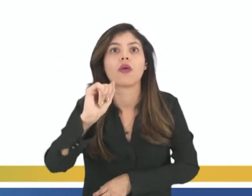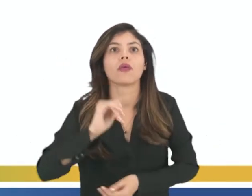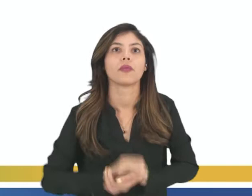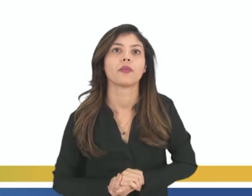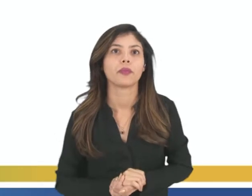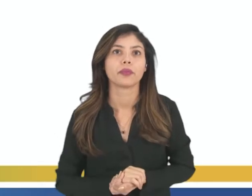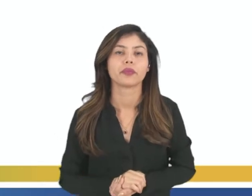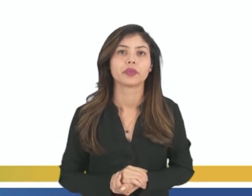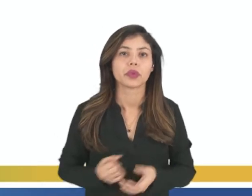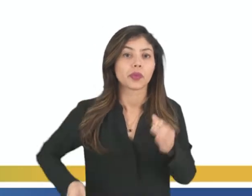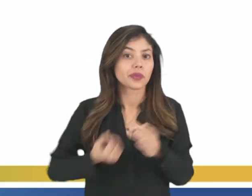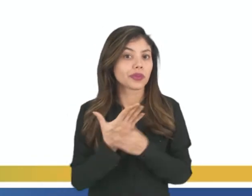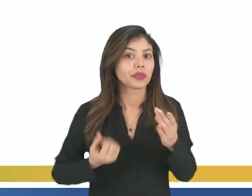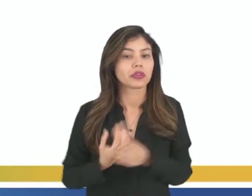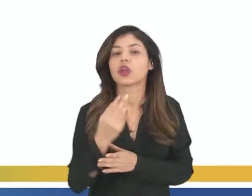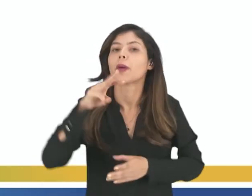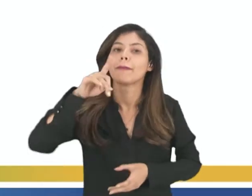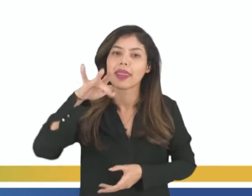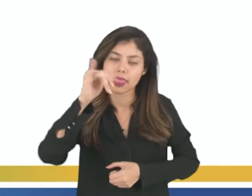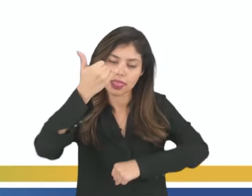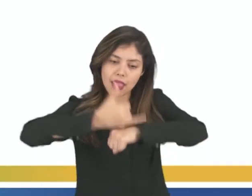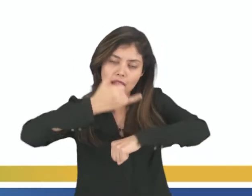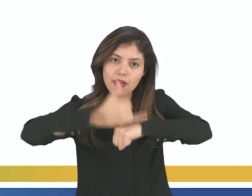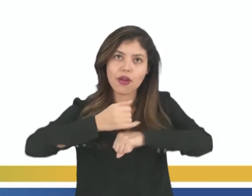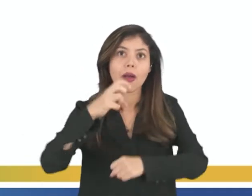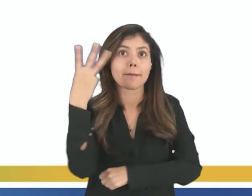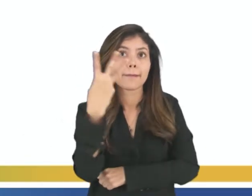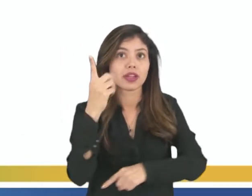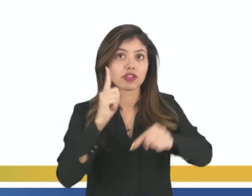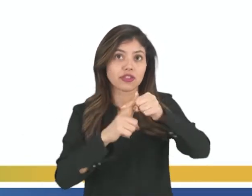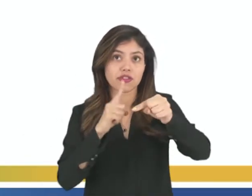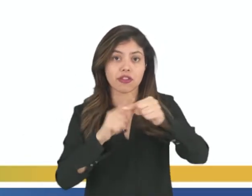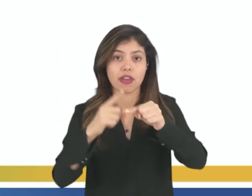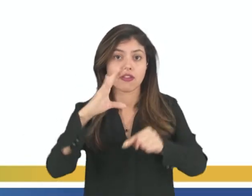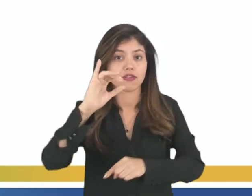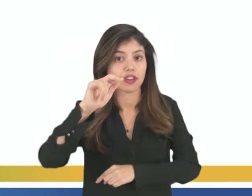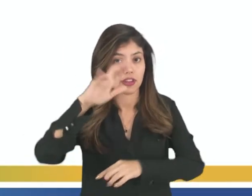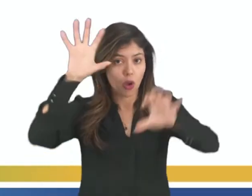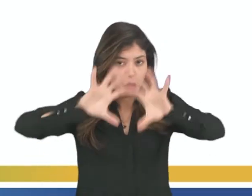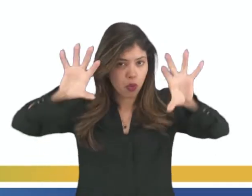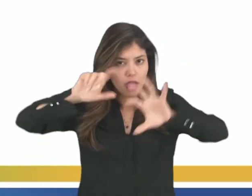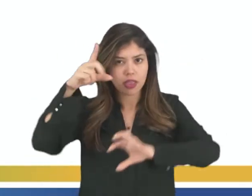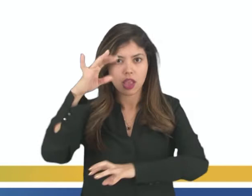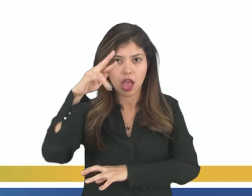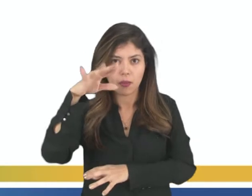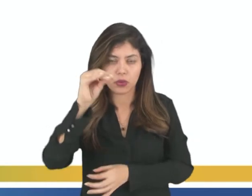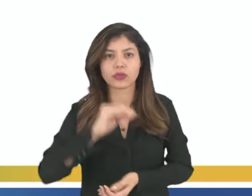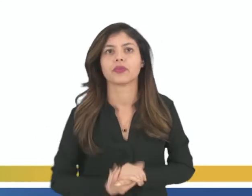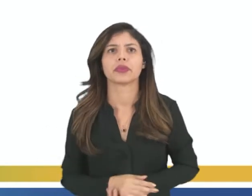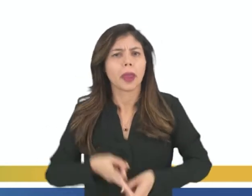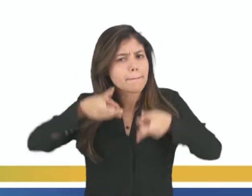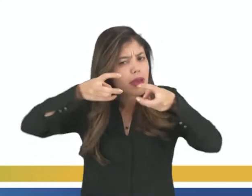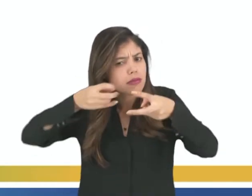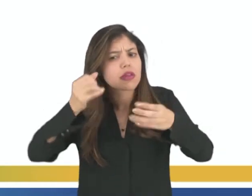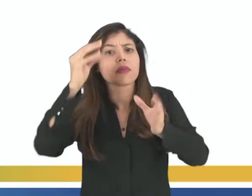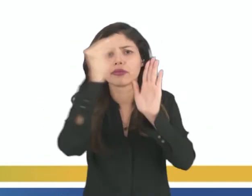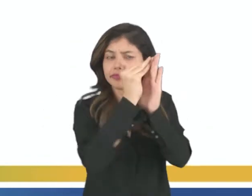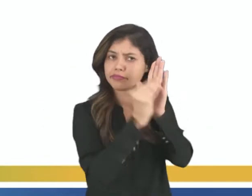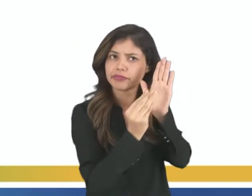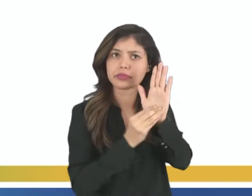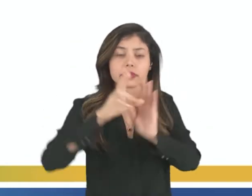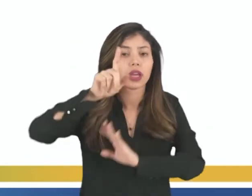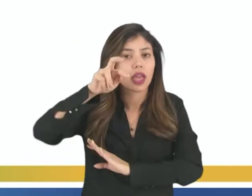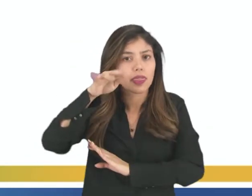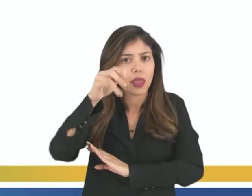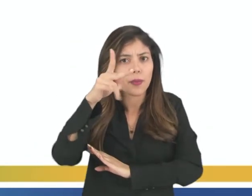carbono, produzindo ferro metálico mais 3 mols de gás carbônico. Perceba que nós temos os dados. A entalpia